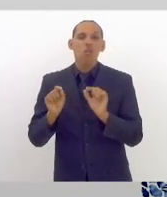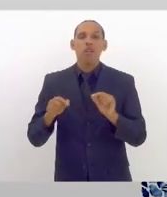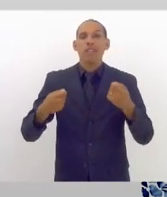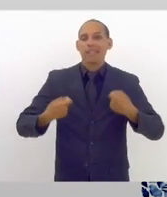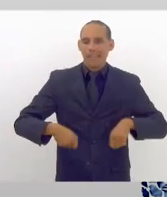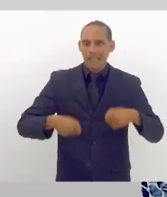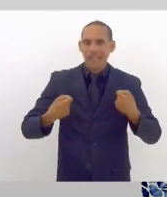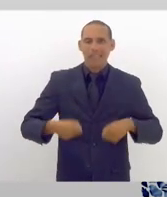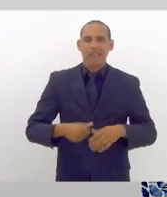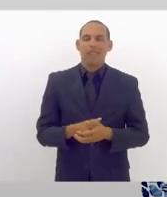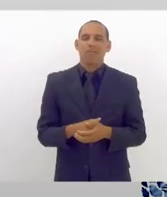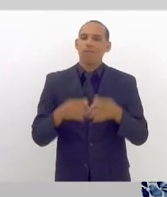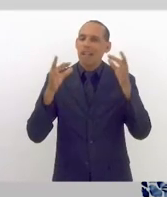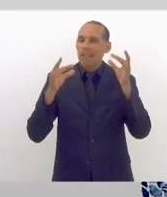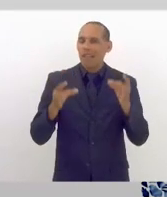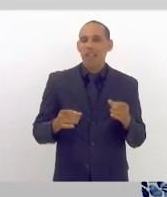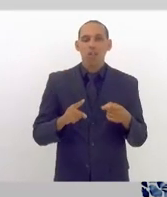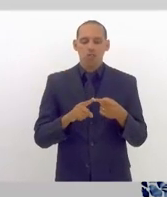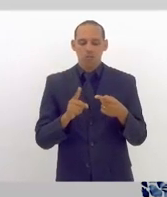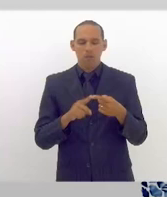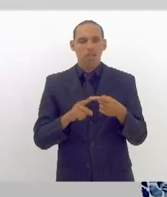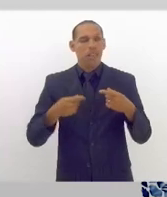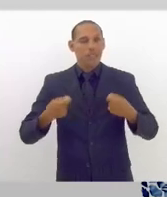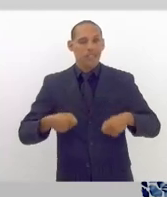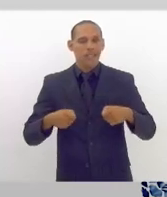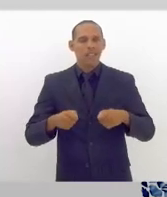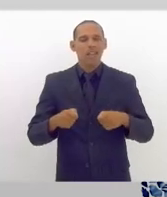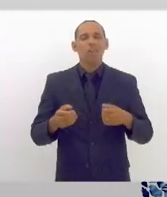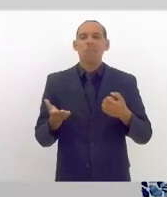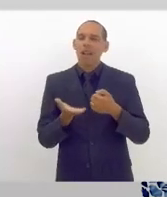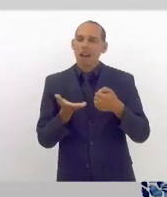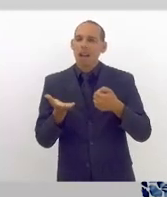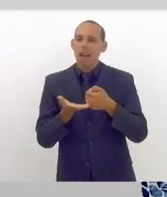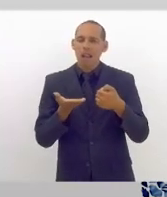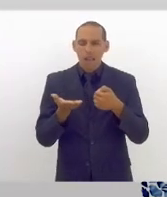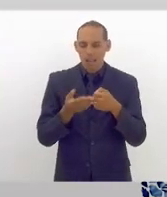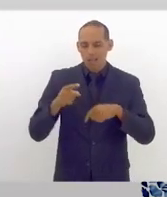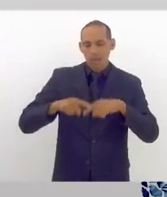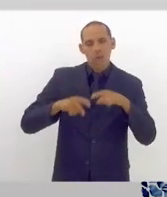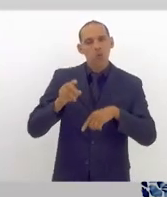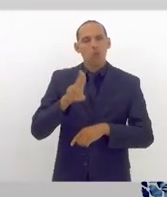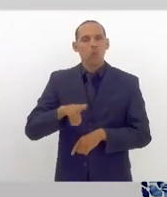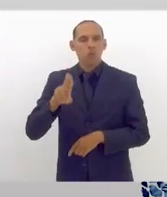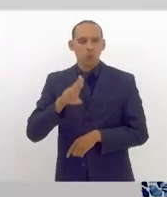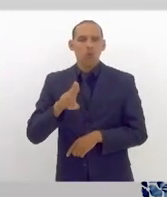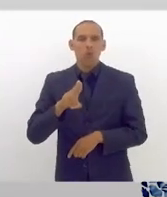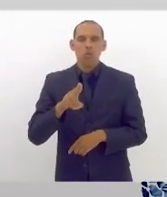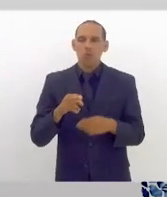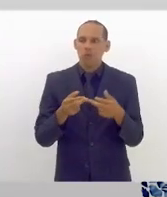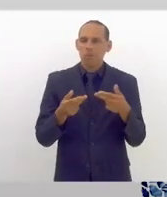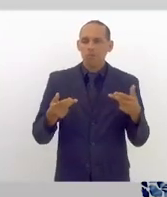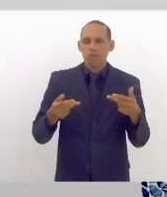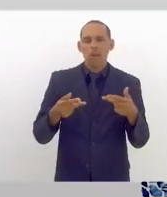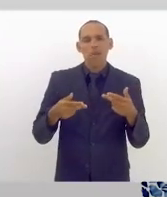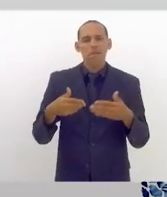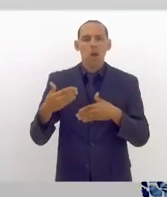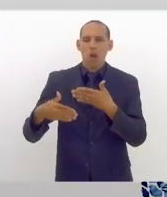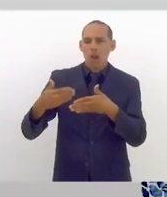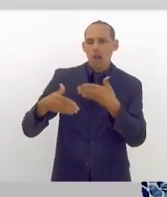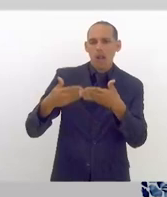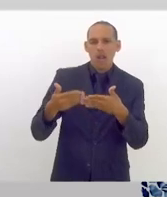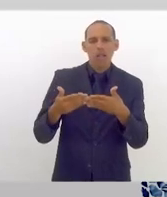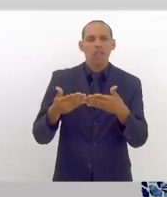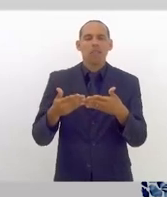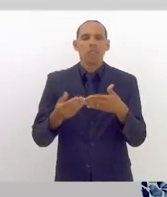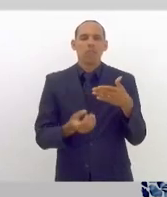para a demanda intermediária de produtos utilizados como insumos nos processos produtivos né Por parte das unidades